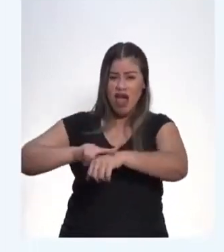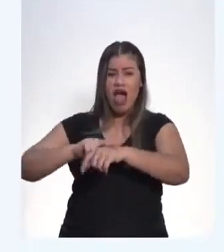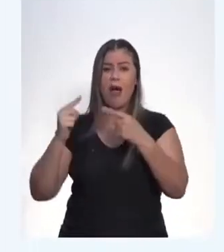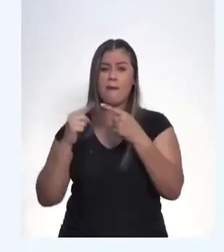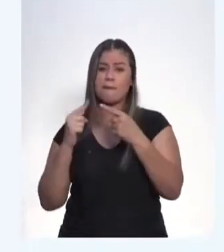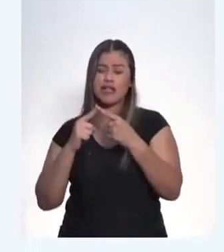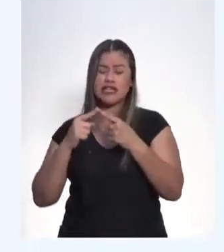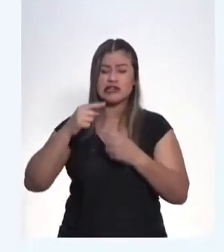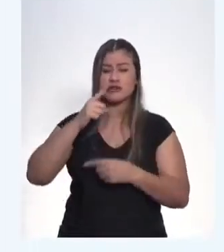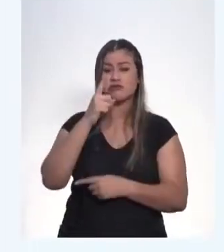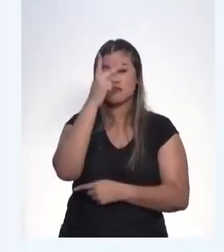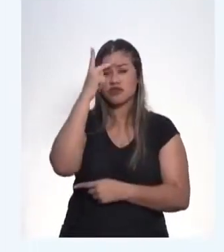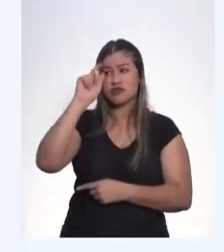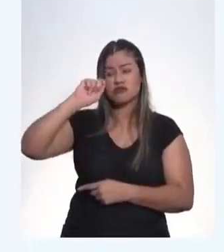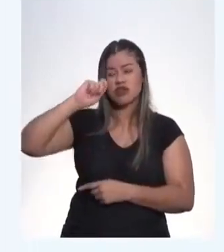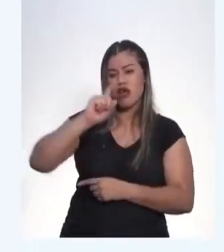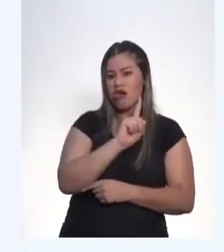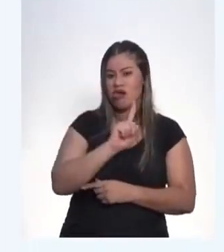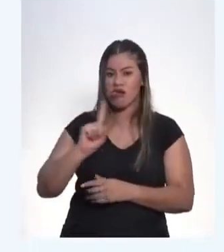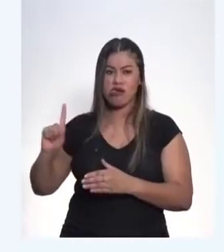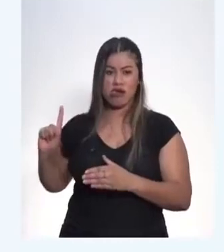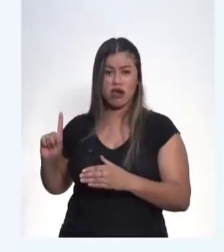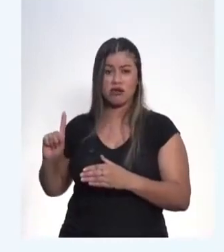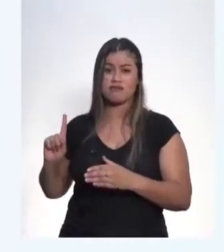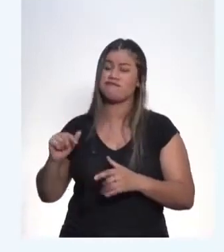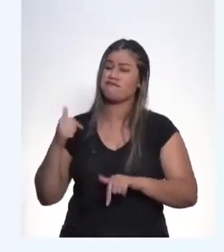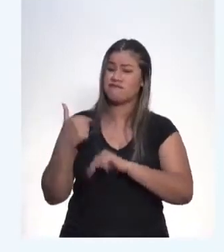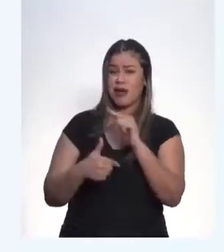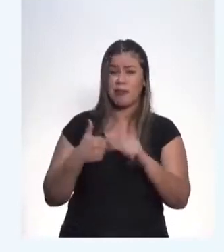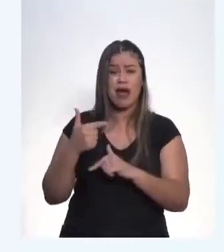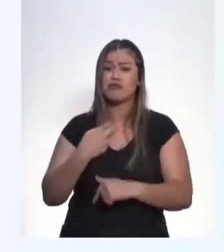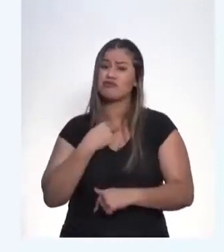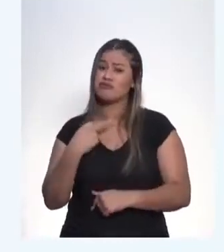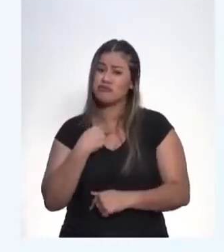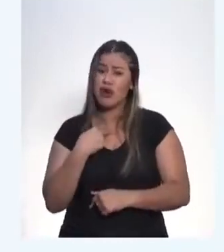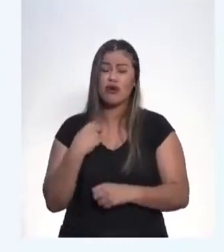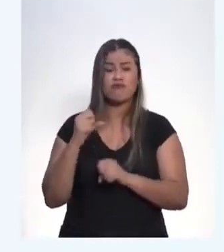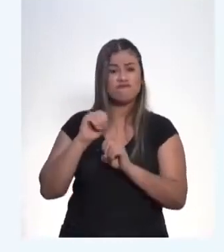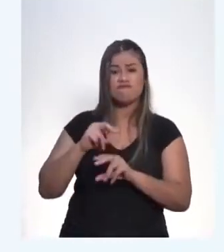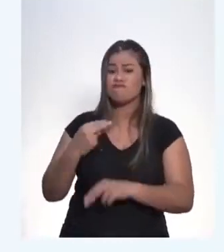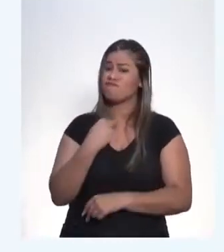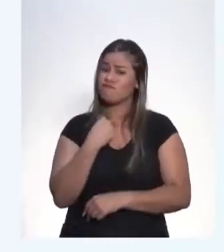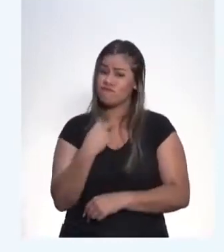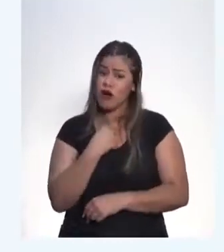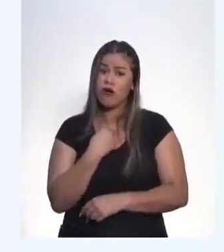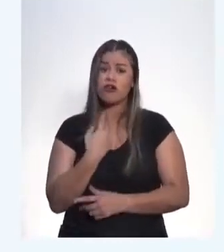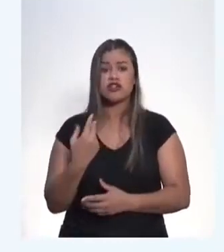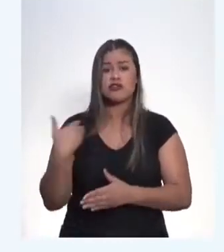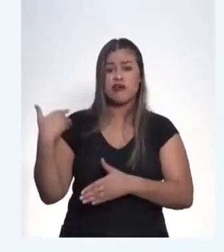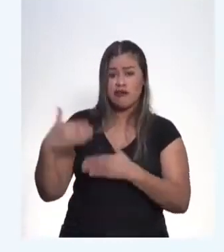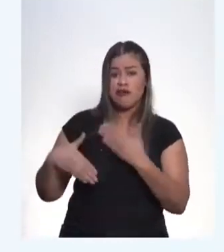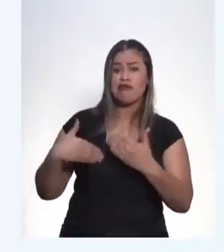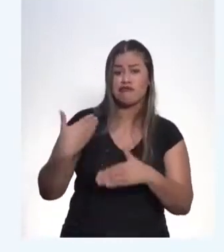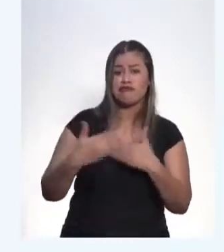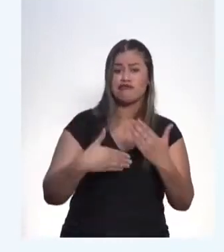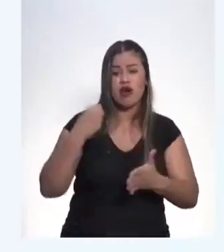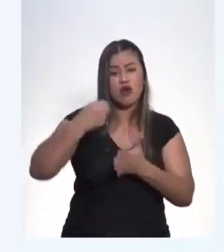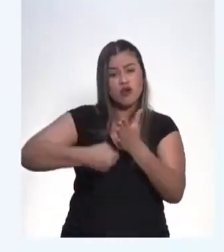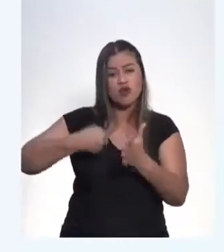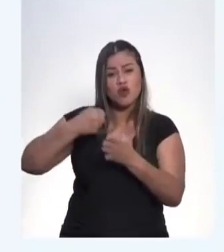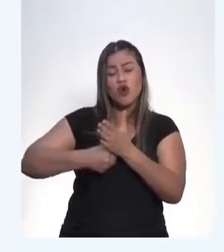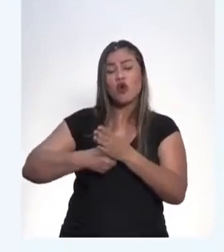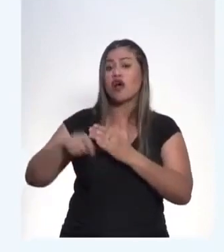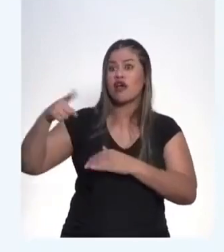A discriminação racial excluiu o negro do trabalho, excluiu o negro da educação e foi aos poucos, através da luta, que os